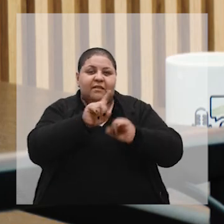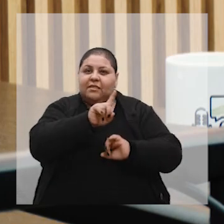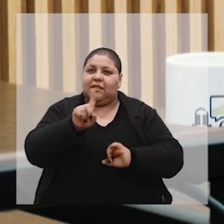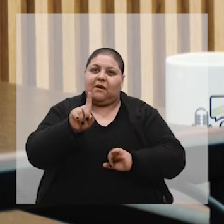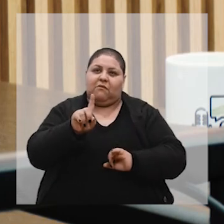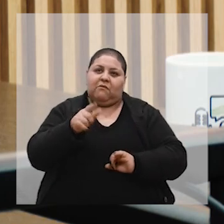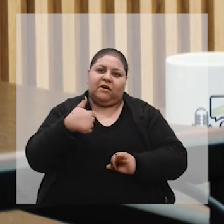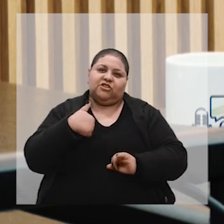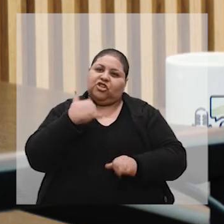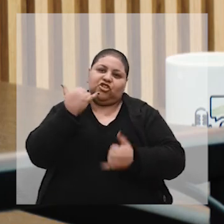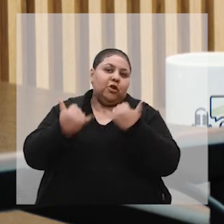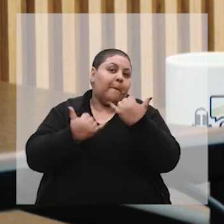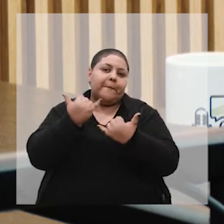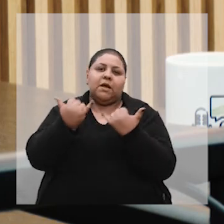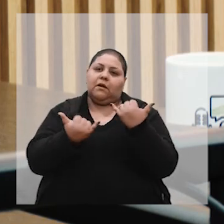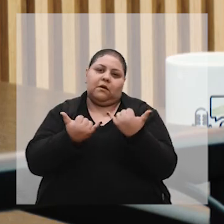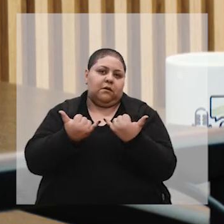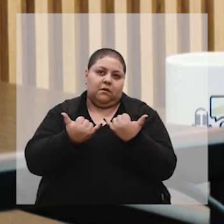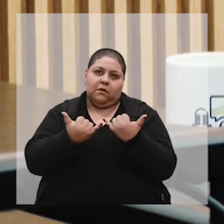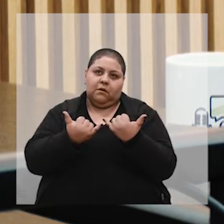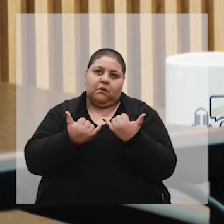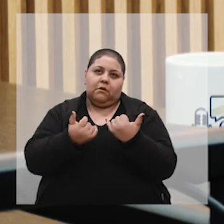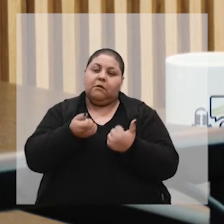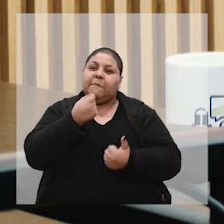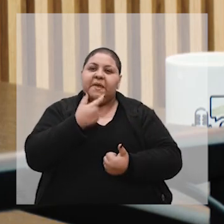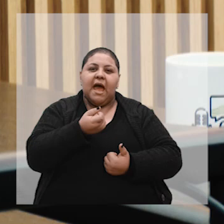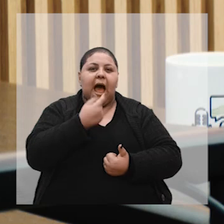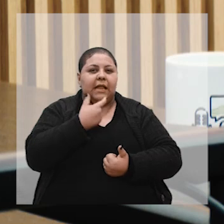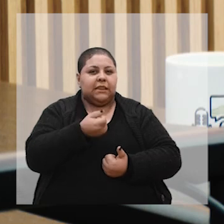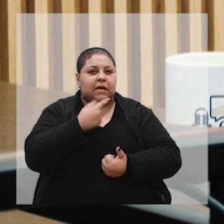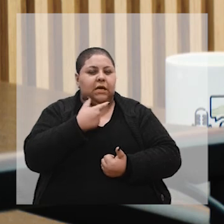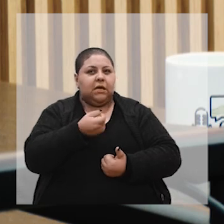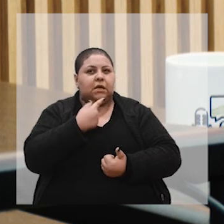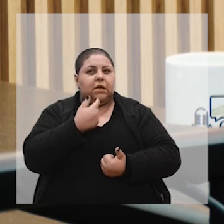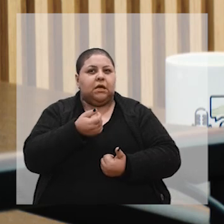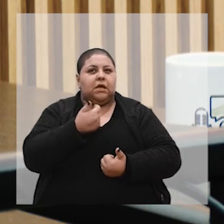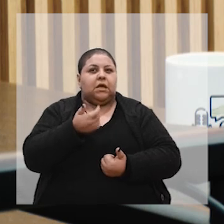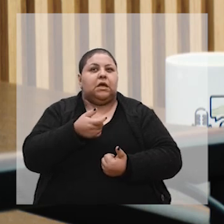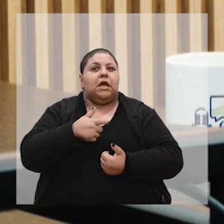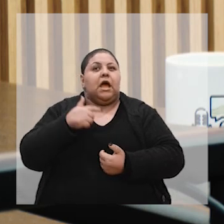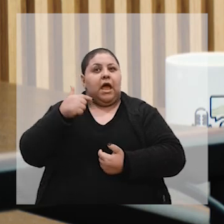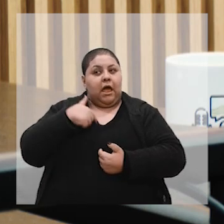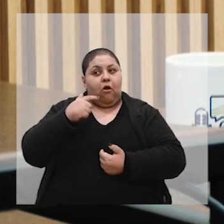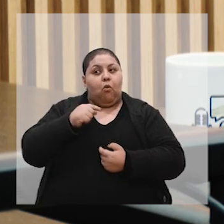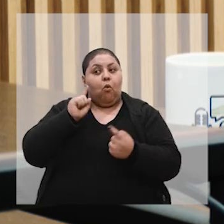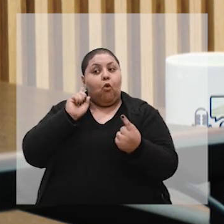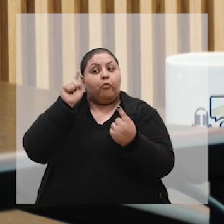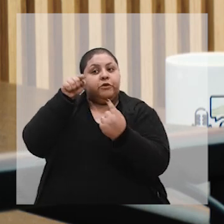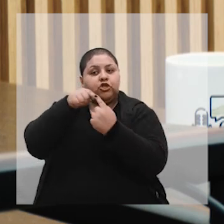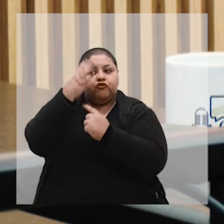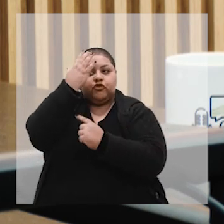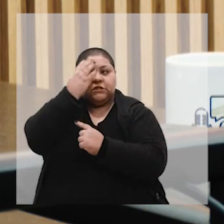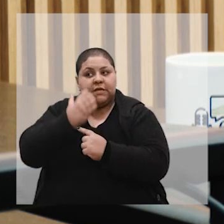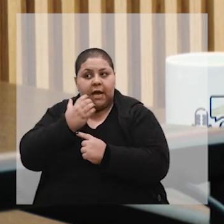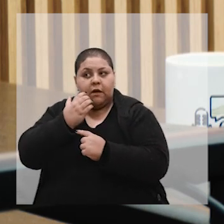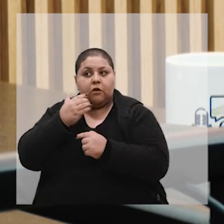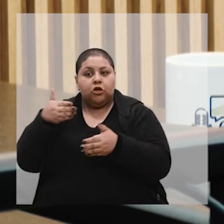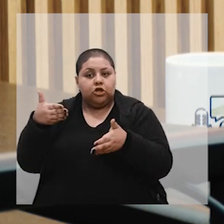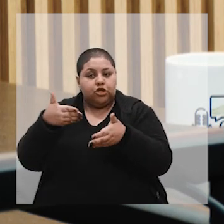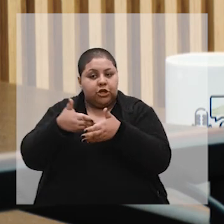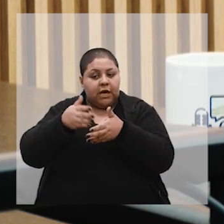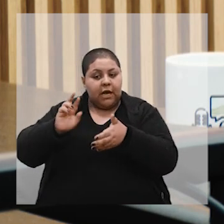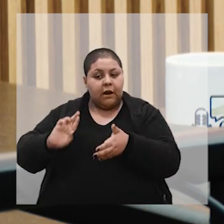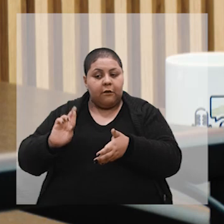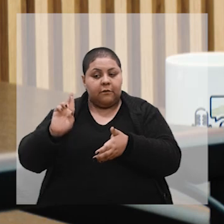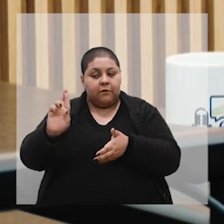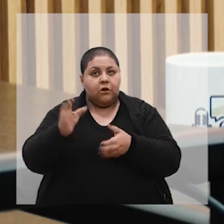A gente não tá pra fazer brincadeira, não tá pra fazer piada, a gente realmente reúne com o objetivo de um dia chegar de novo a